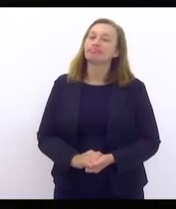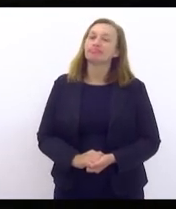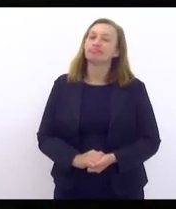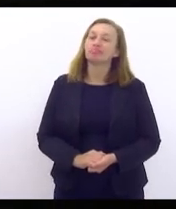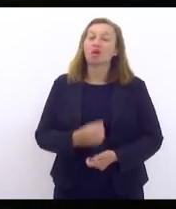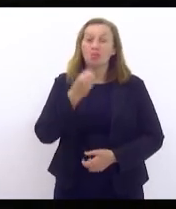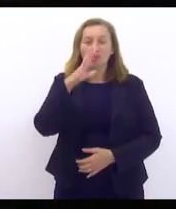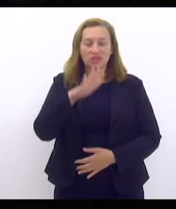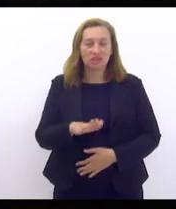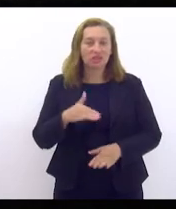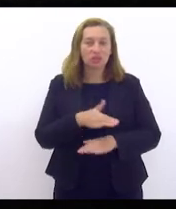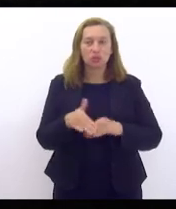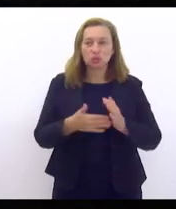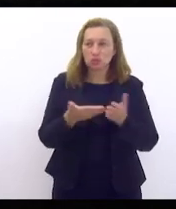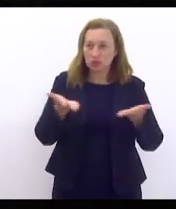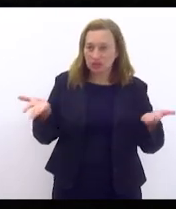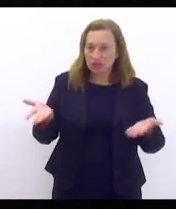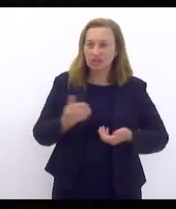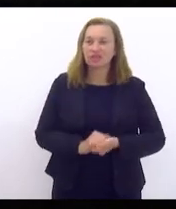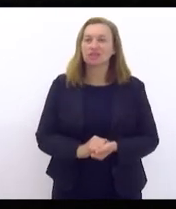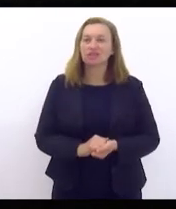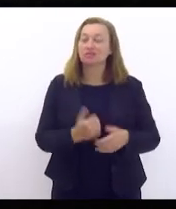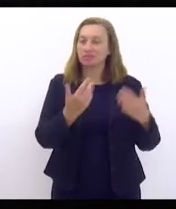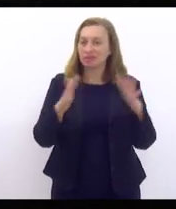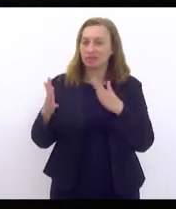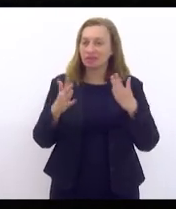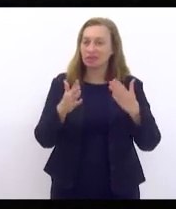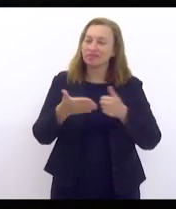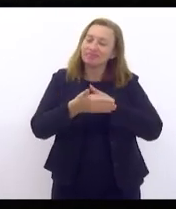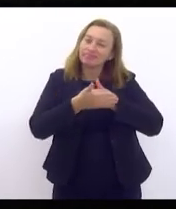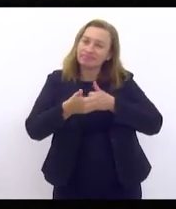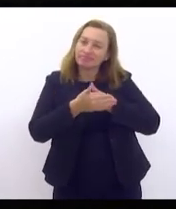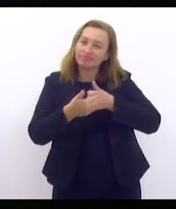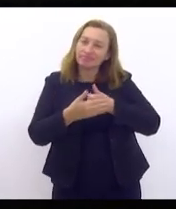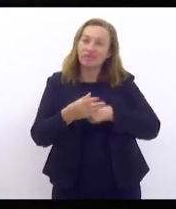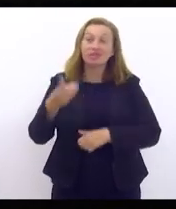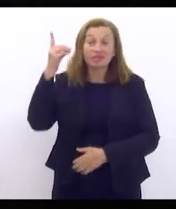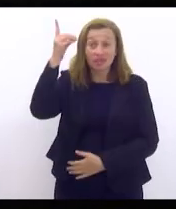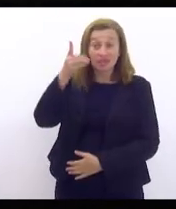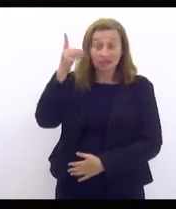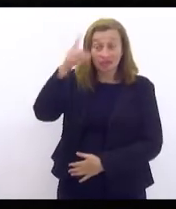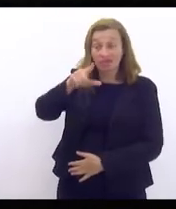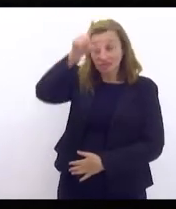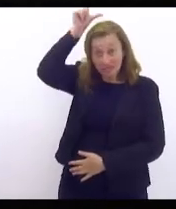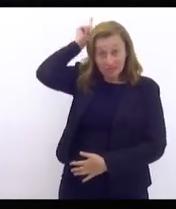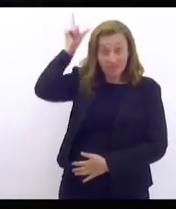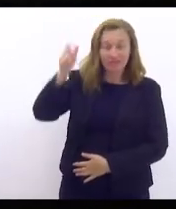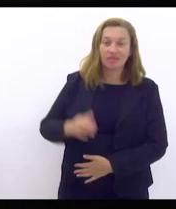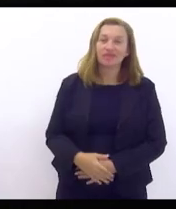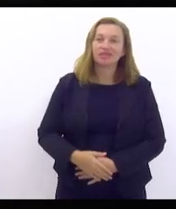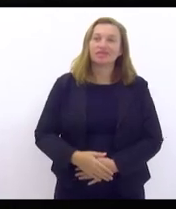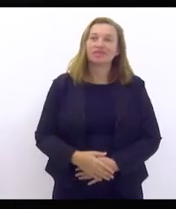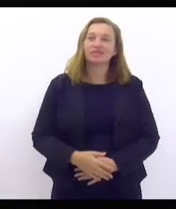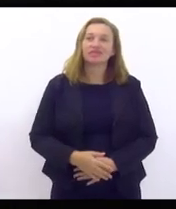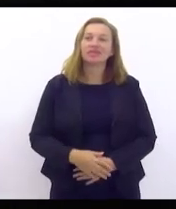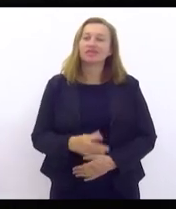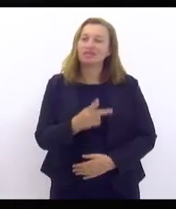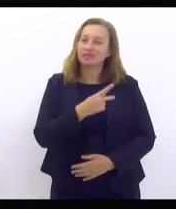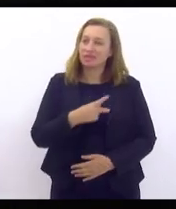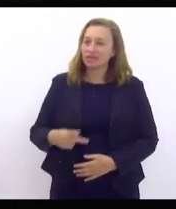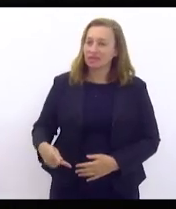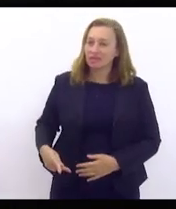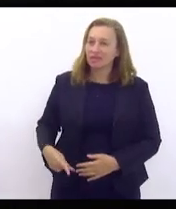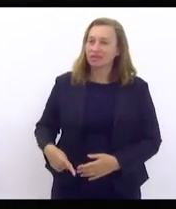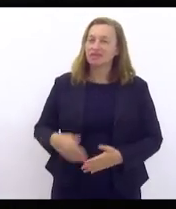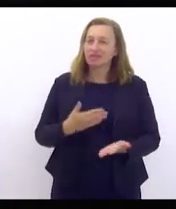uma boa tarde a todos e a todos saudade aqui carinhosamente o nome Deputado Luiz Paulo que hora presídio esses expediente